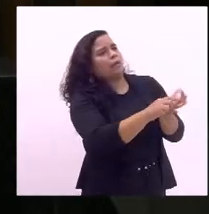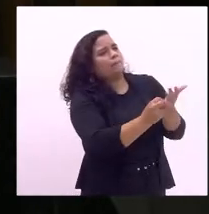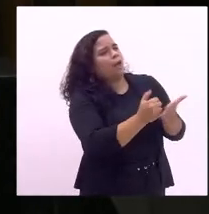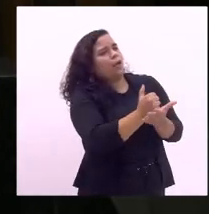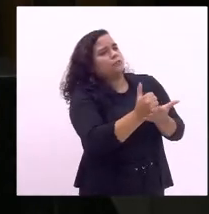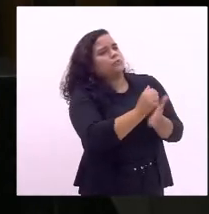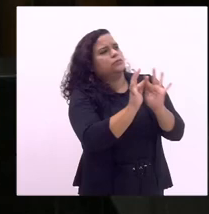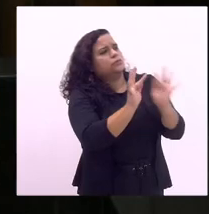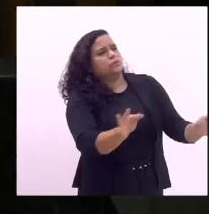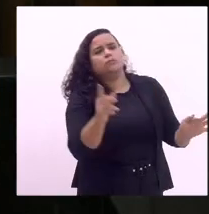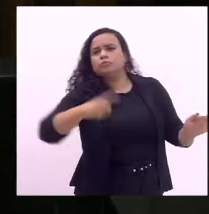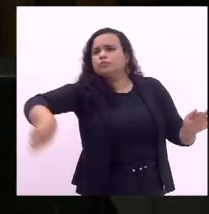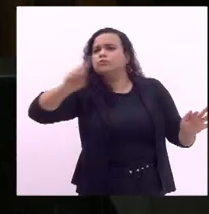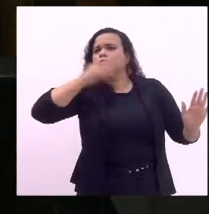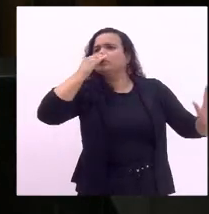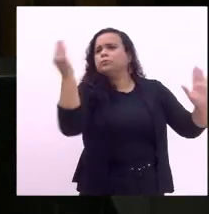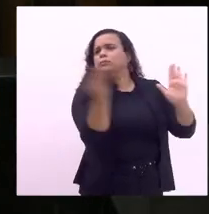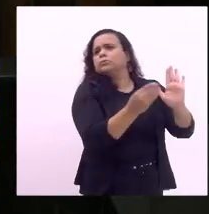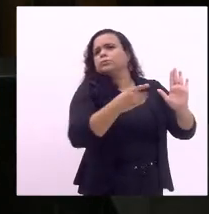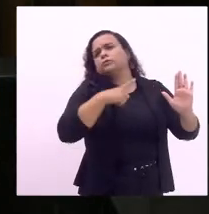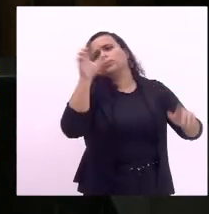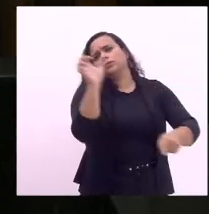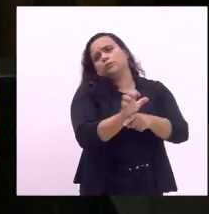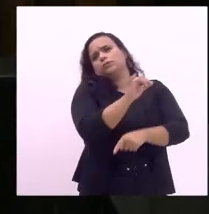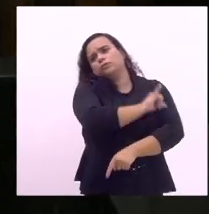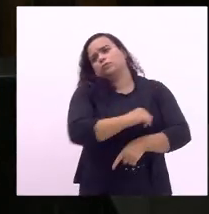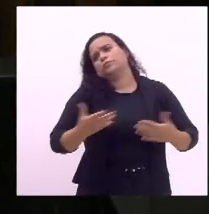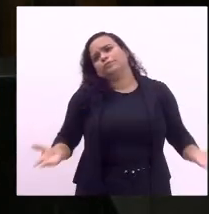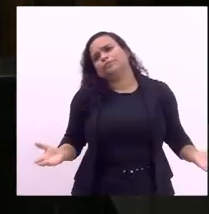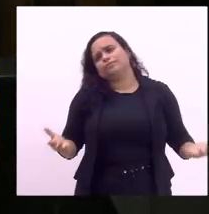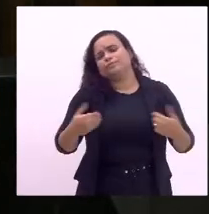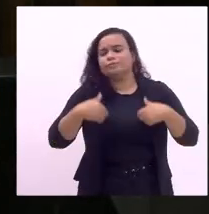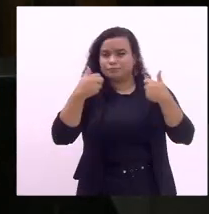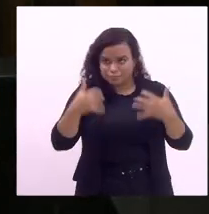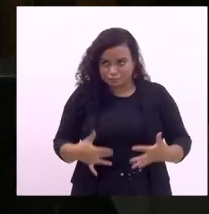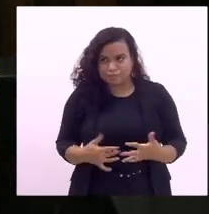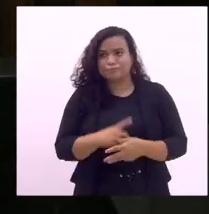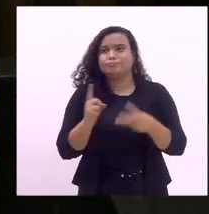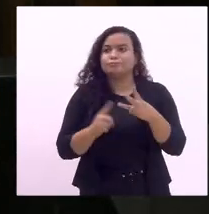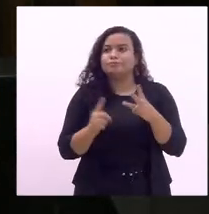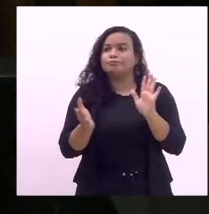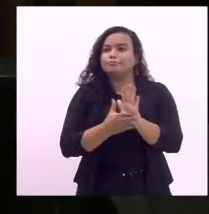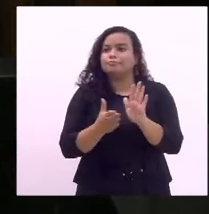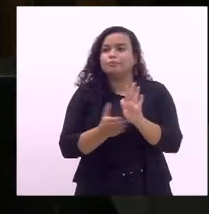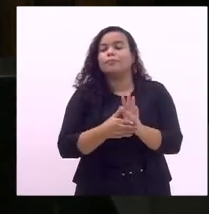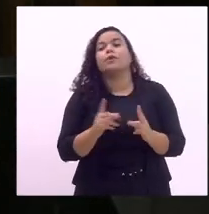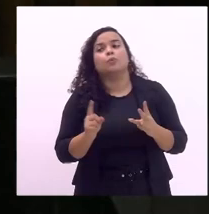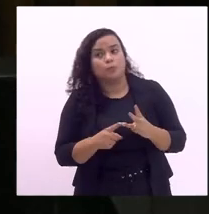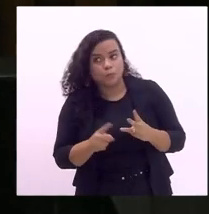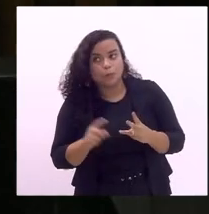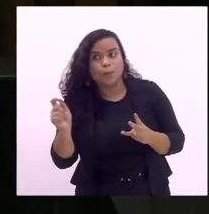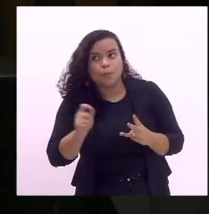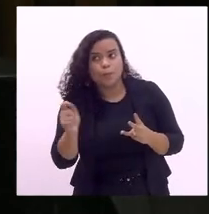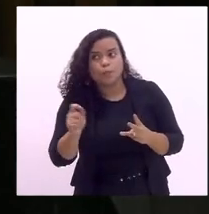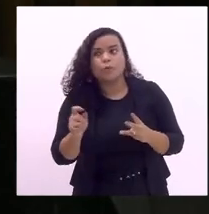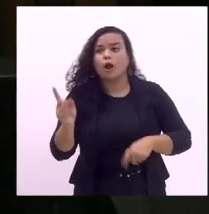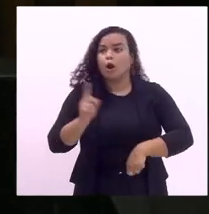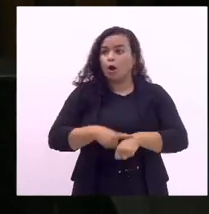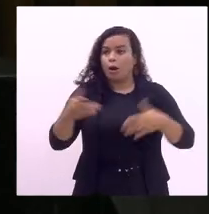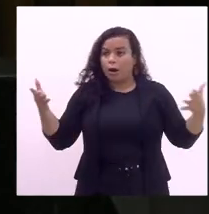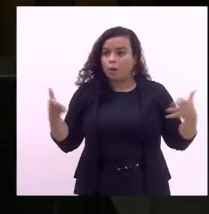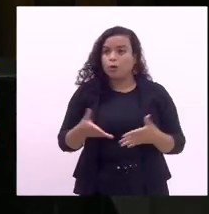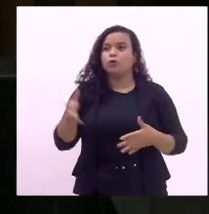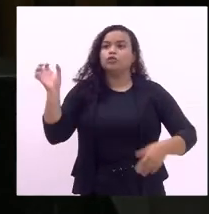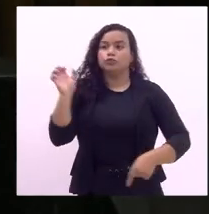que continuam sendo descumpridas no estado do Rio de Janeiro. E é nesse sentido que eu faço a terceira cobrança. Está na hora do estado do Rio de